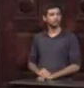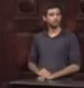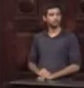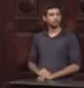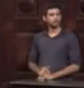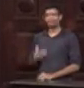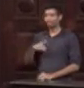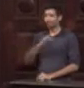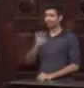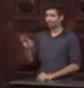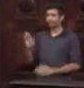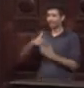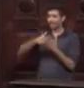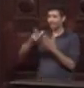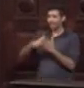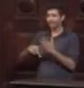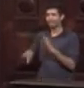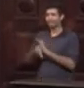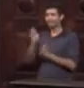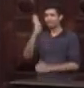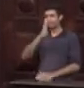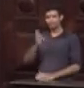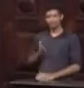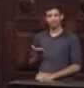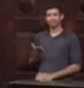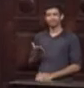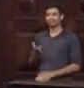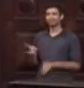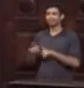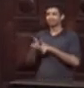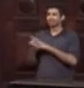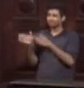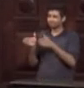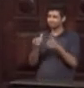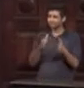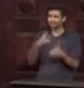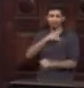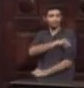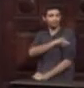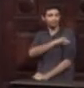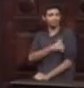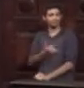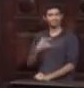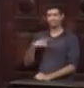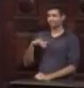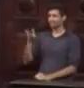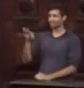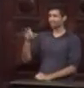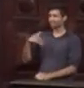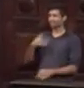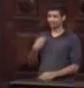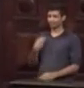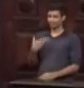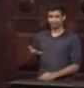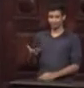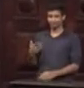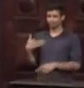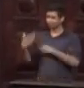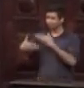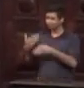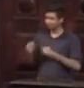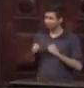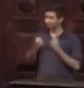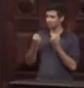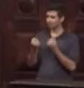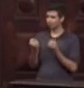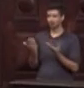a Federação de Arte e Educadores do Brasil, educadores organizados aqui no Rio de Janeiro, professor da rede estadual CEP presente, UPS presente, lutando